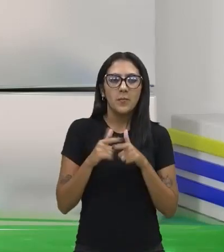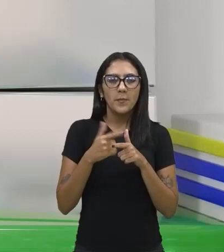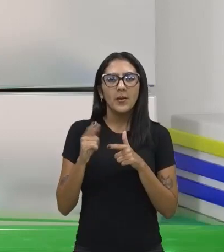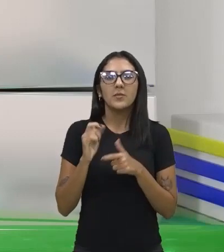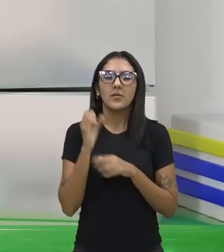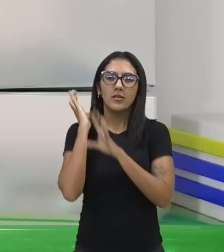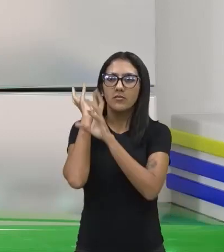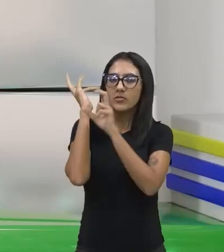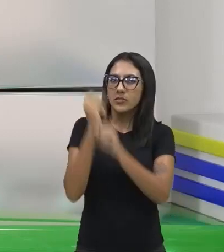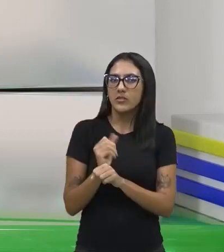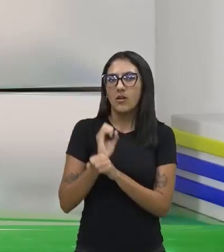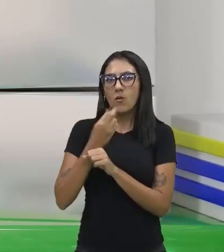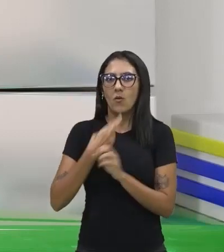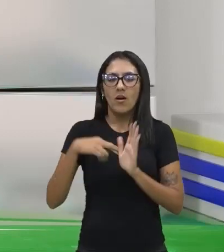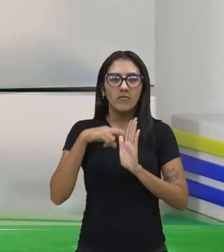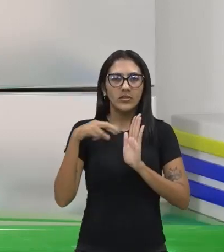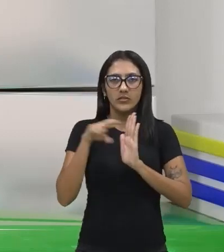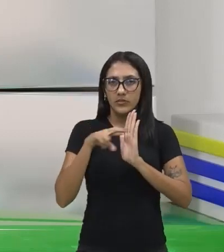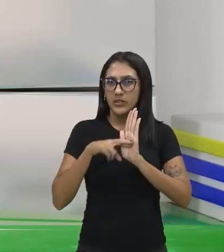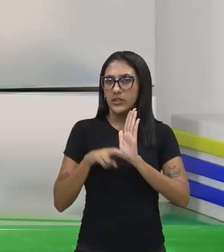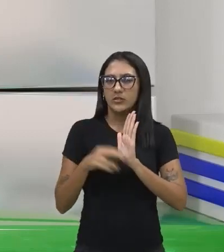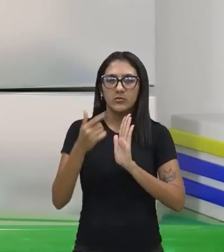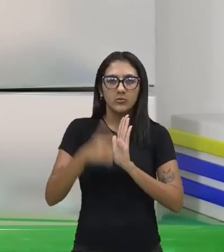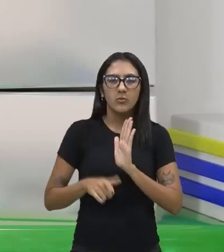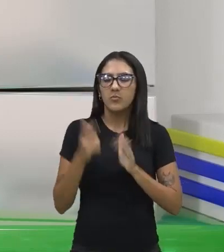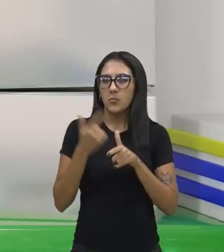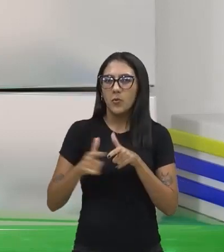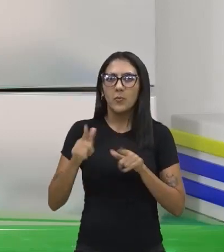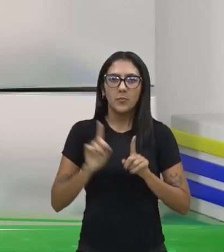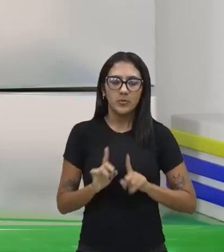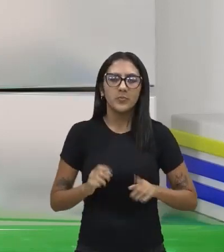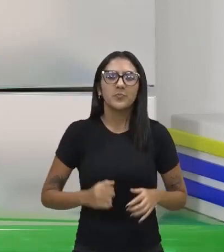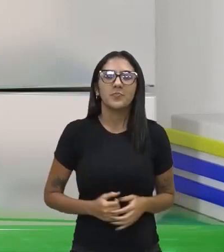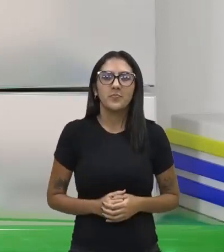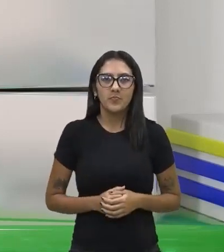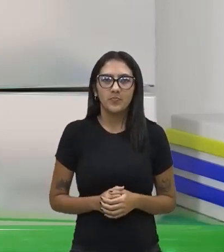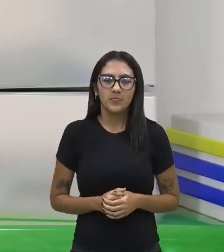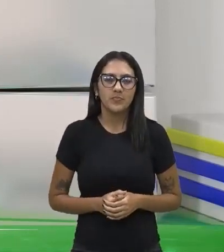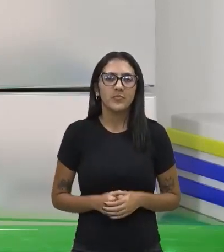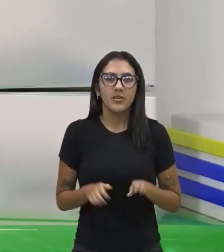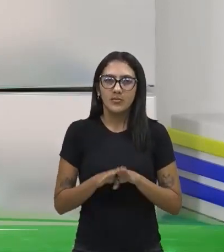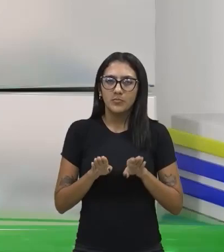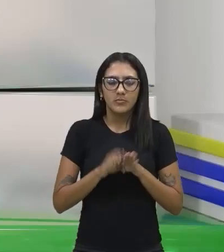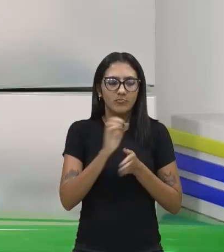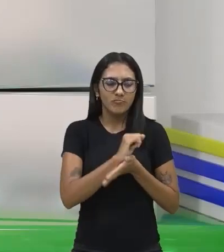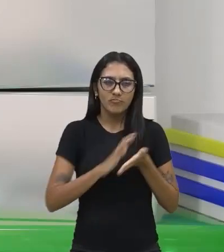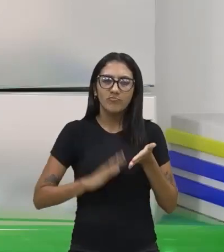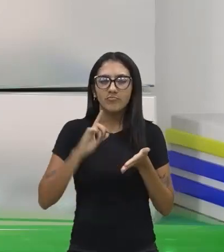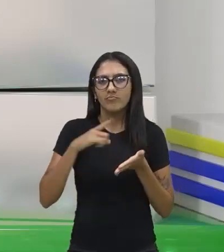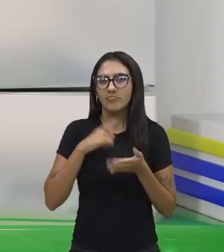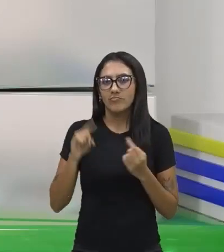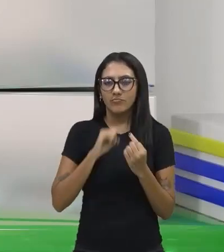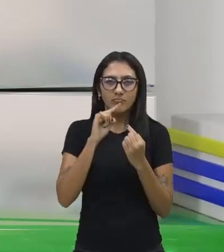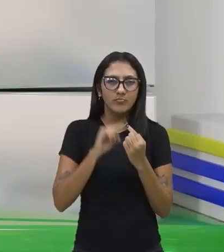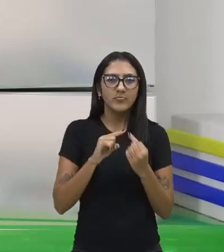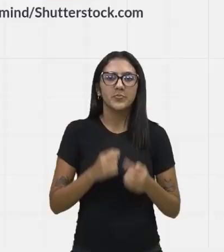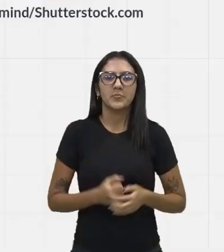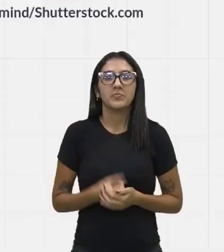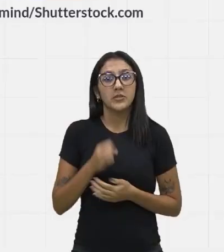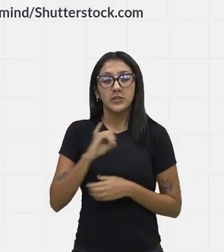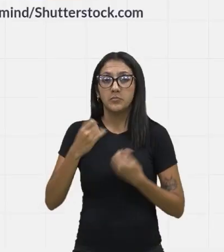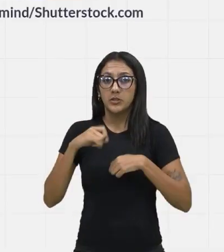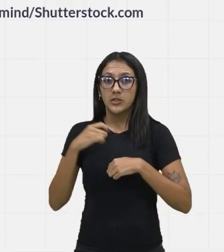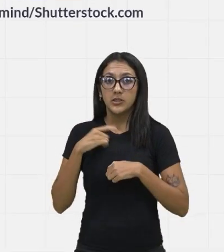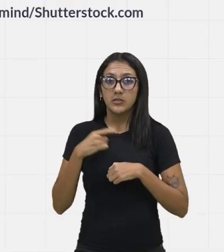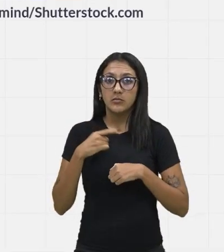nossos estudantes que estão se desenvolvendo aí. Então, as atividades, elas são nesse sentido, com esse objetivo. E quando elas devem ser aplicadas,